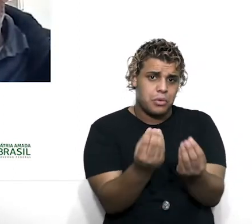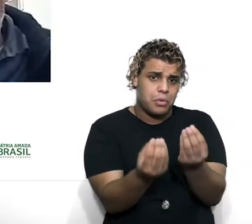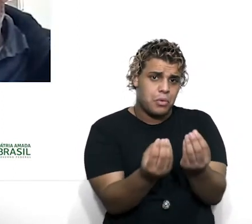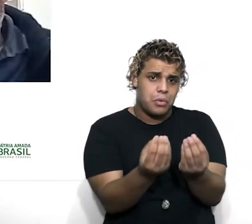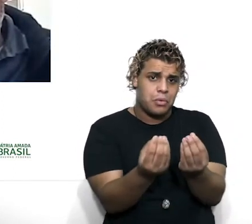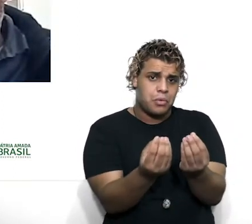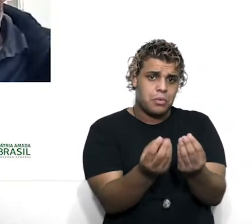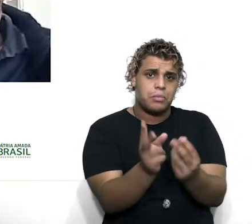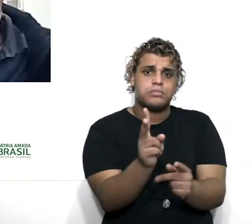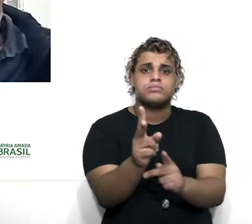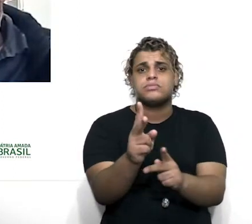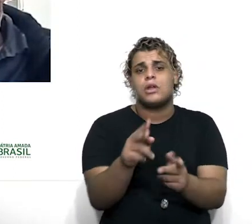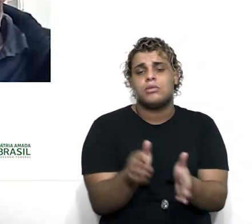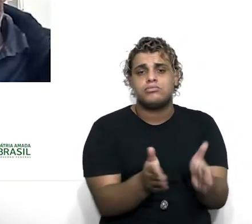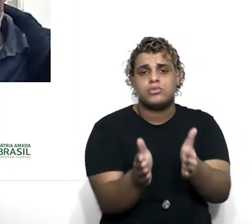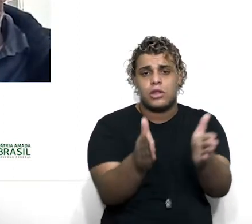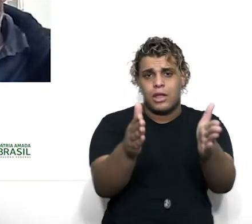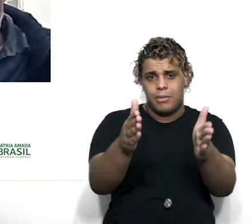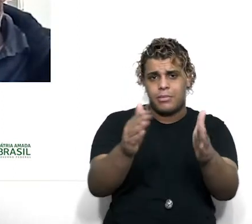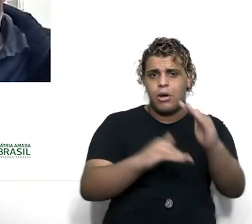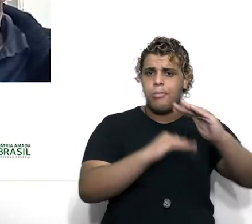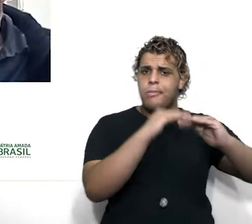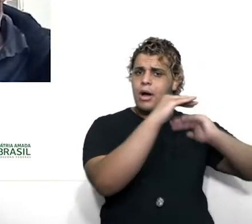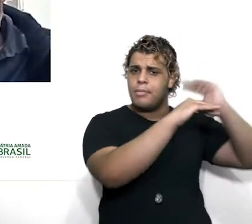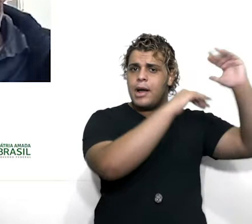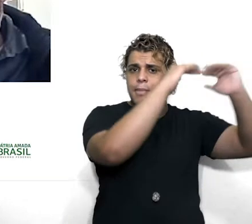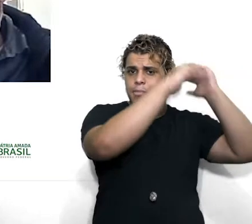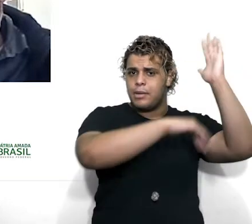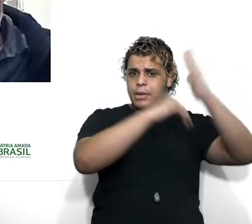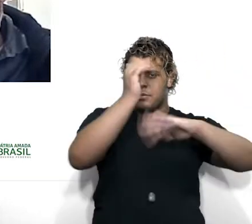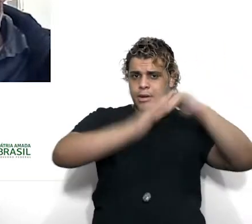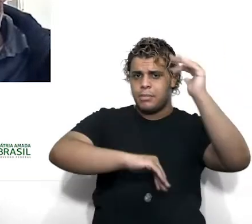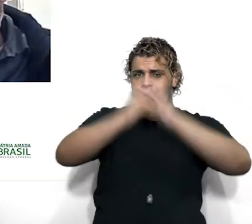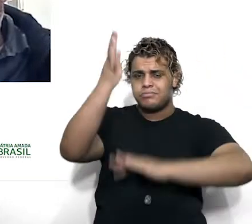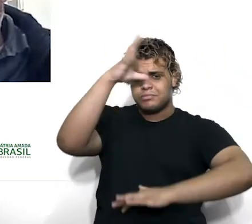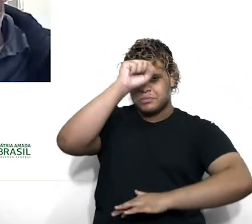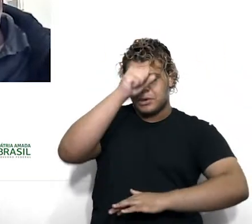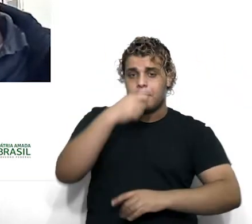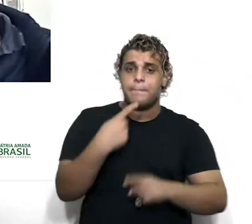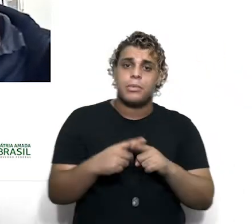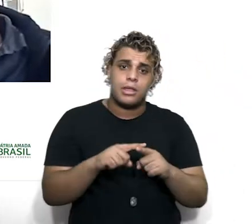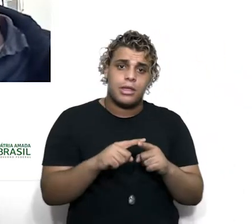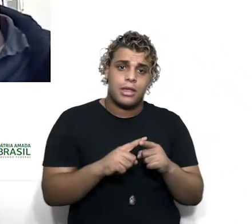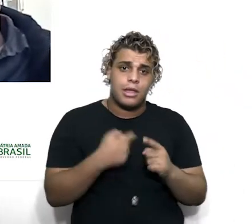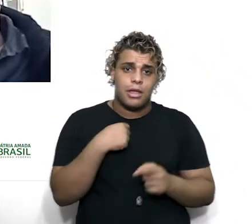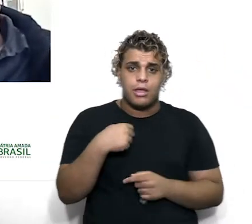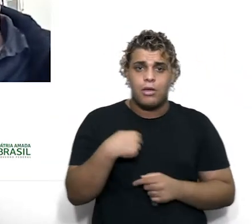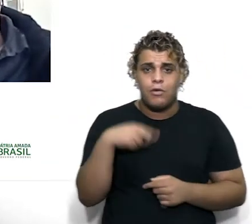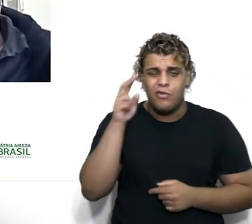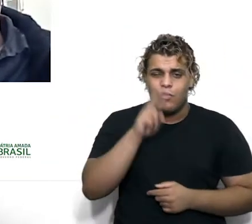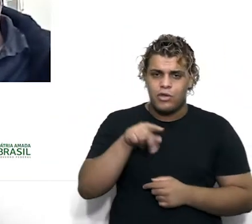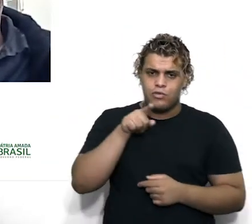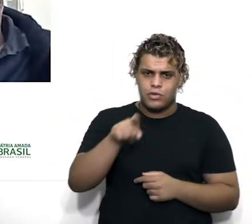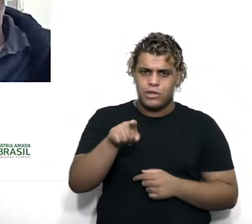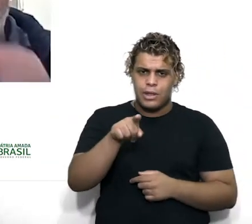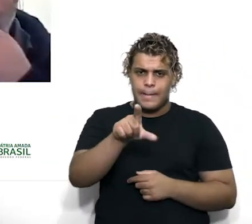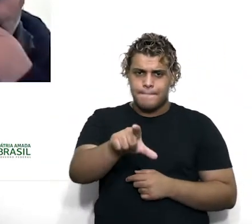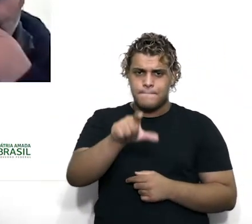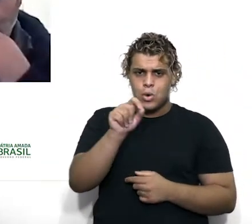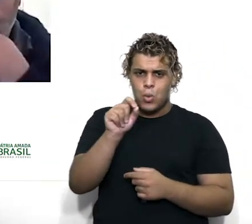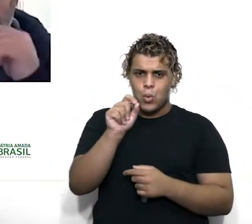Porque eu vejo que às vezes você busca a referência da arte muito forte, da fotografia, da